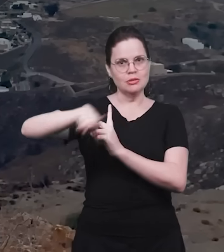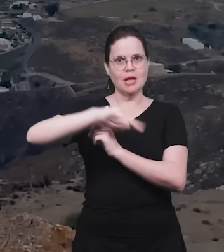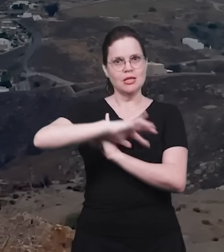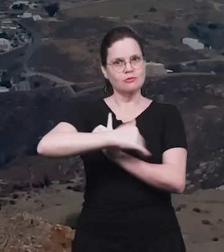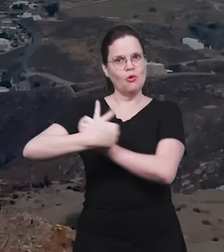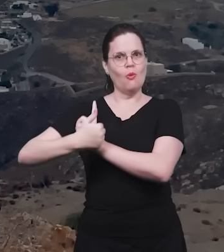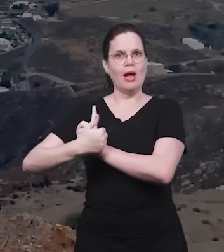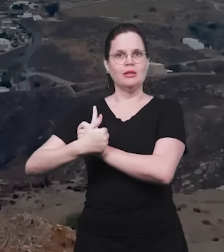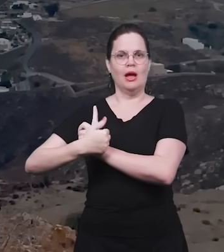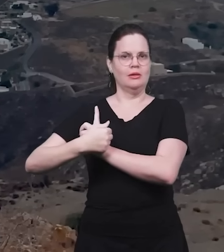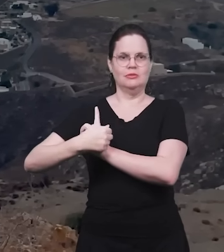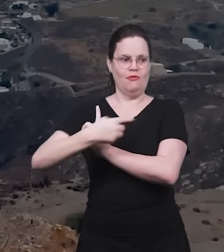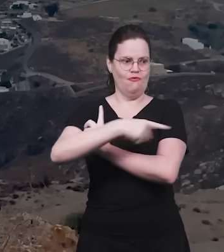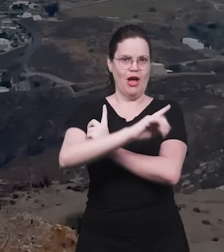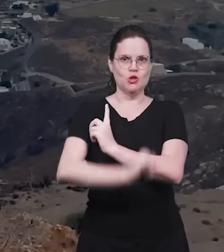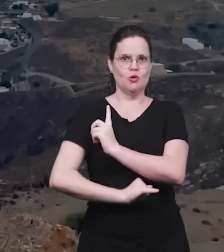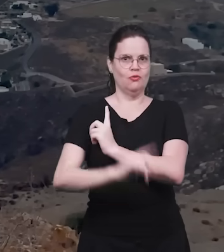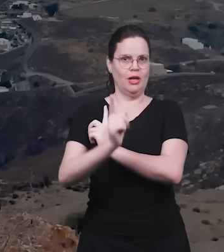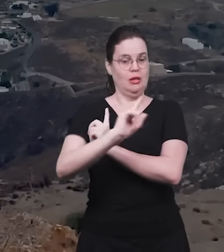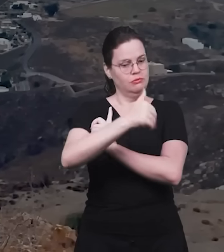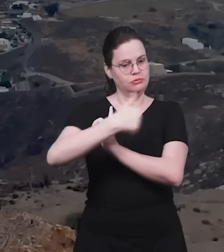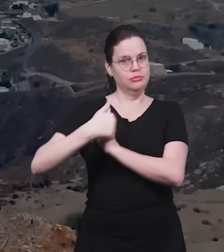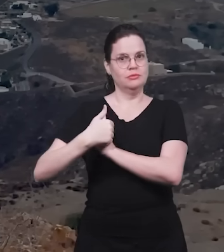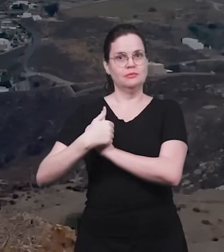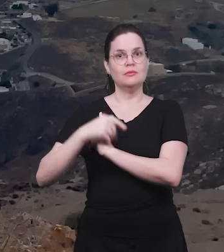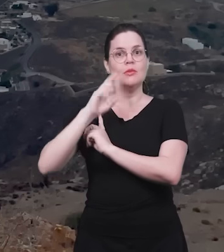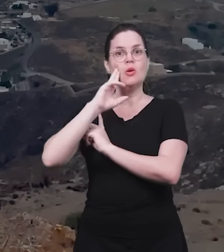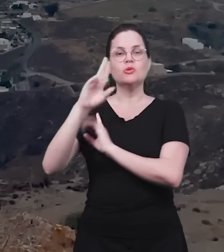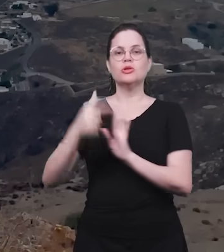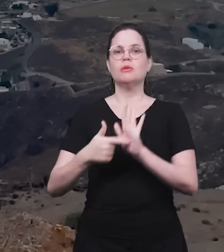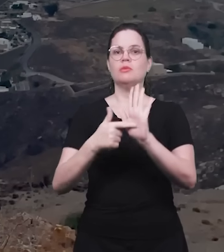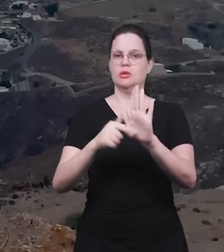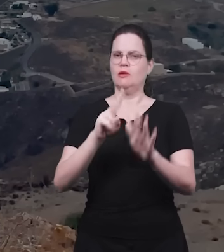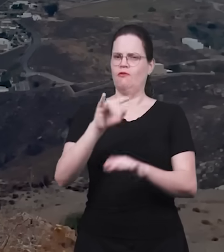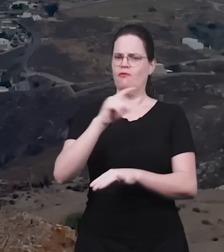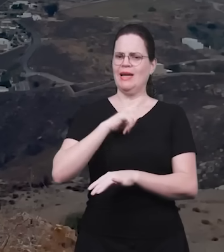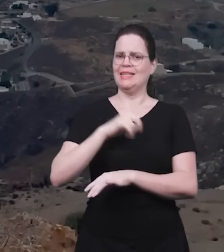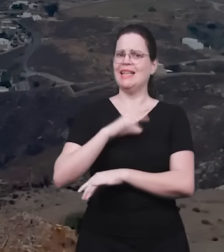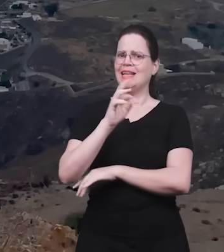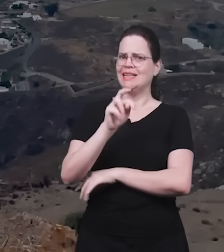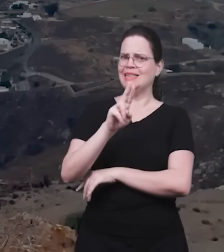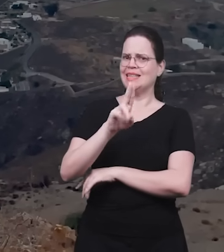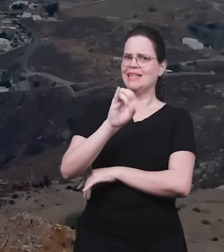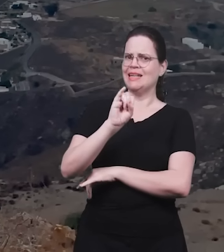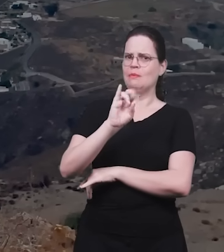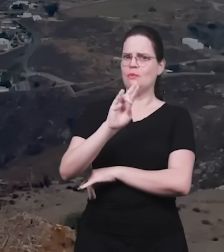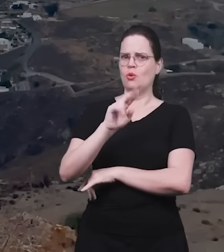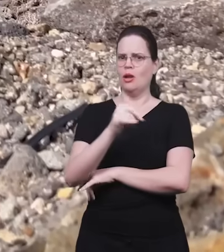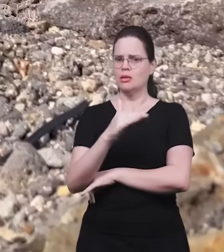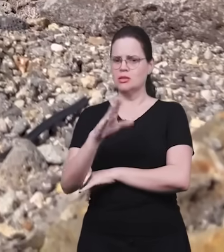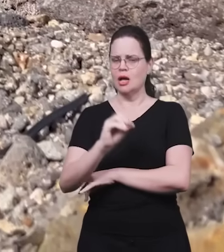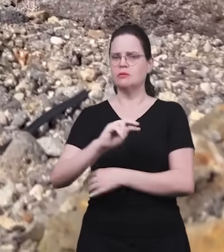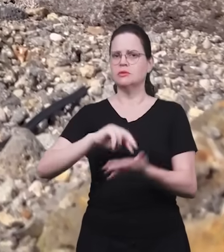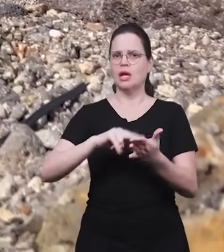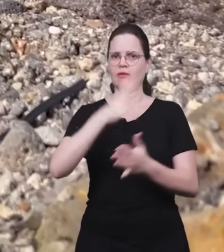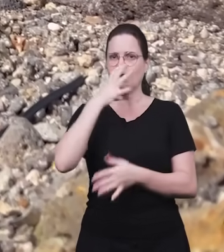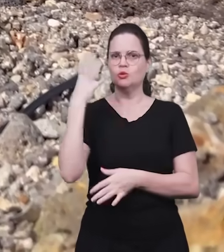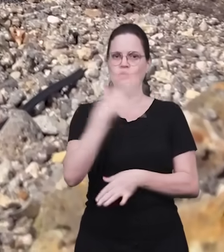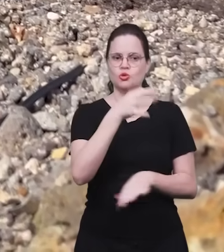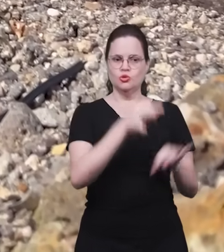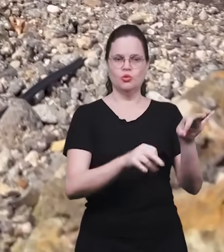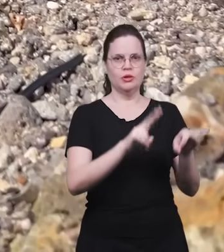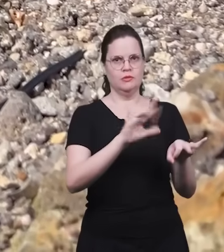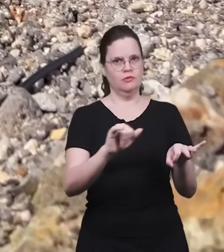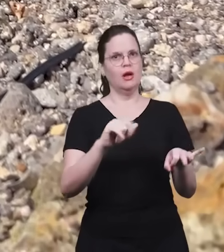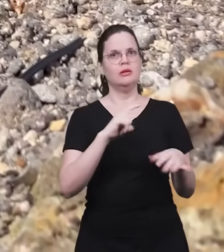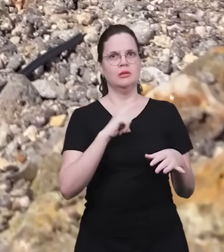que o Senhor está dizendo aqui? É que vem uma grande tribulação. O pastor, algum dos nossos pastores aqui, dirá alguma coisa sobre